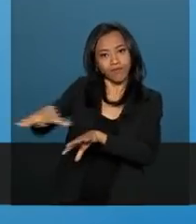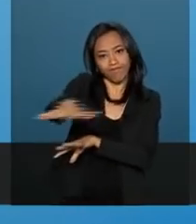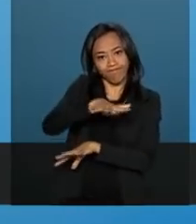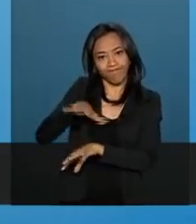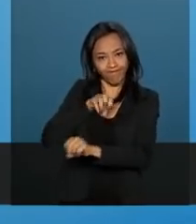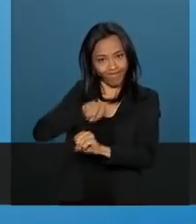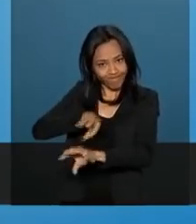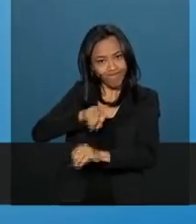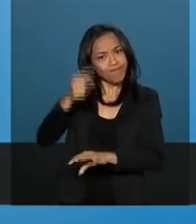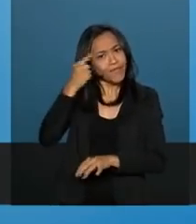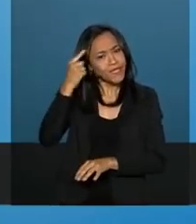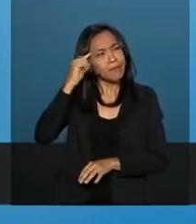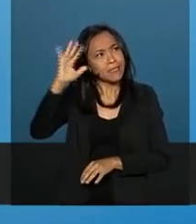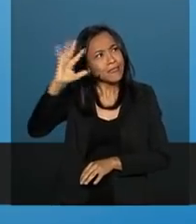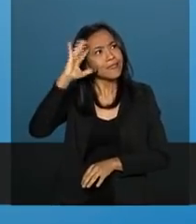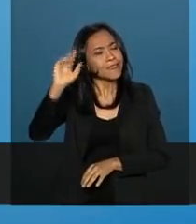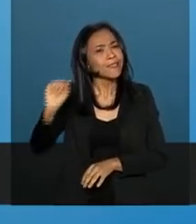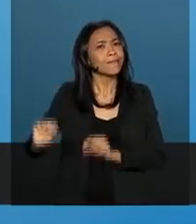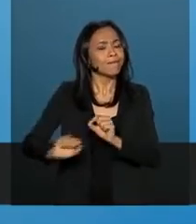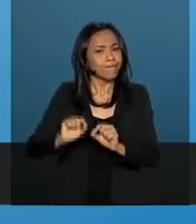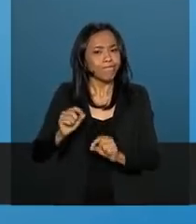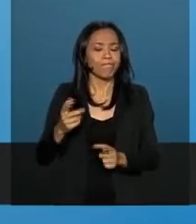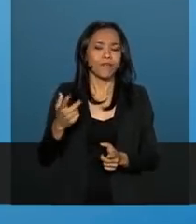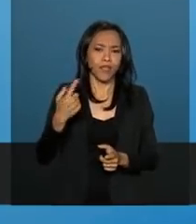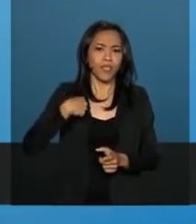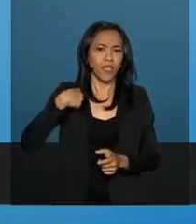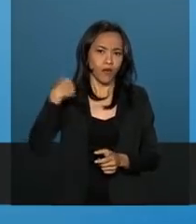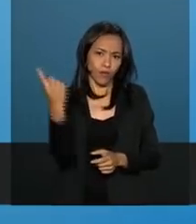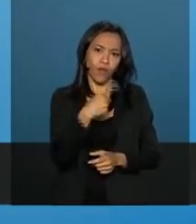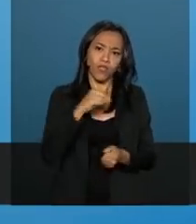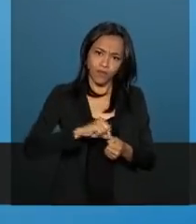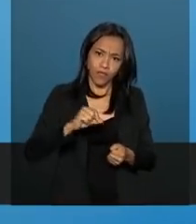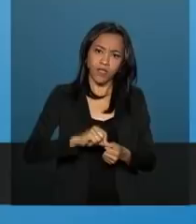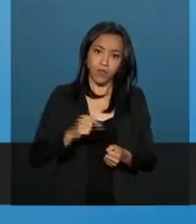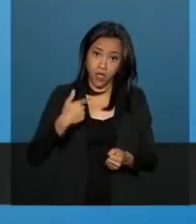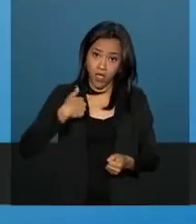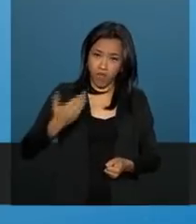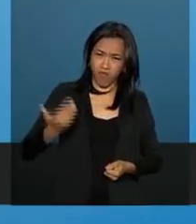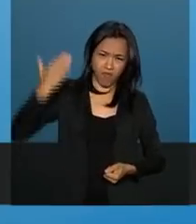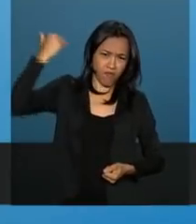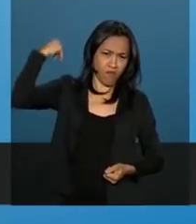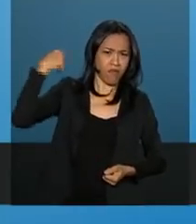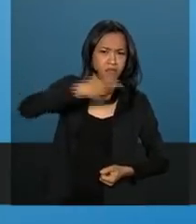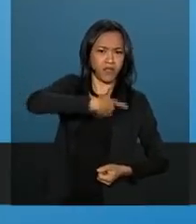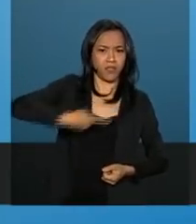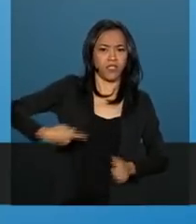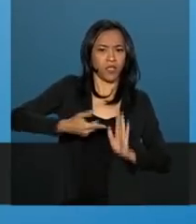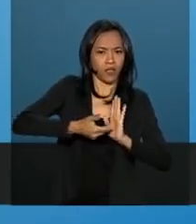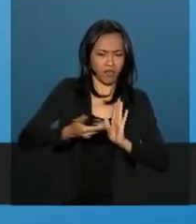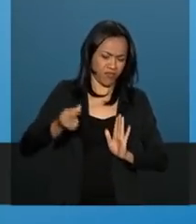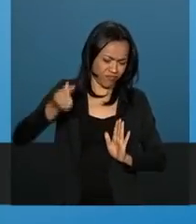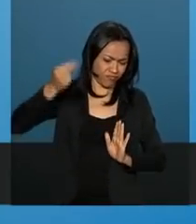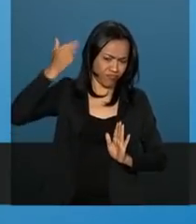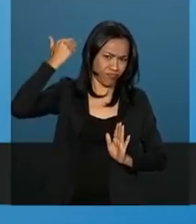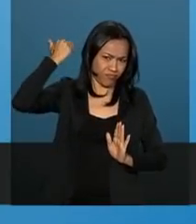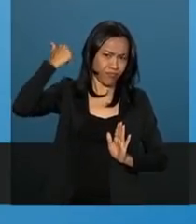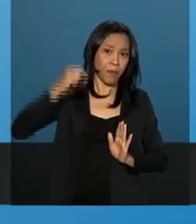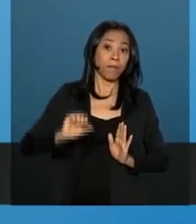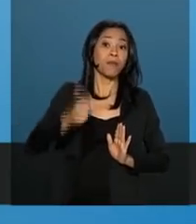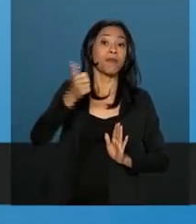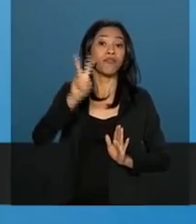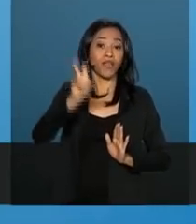educação, fizemos algo que eu me recordo, sendo o presidente da Câmara dos Deputados. Pela primeira